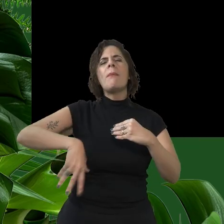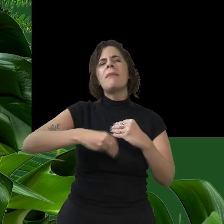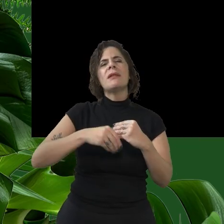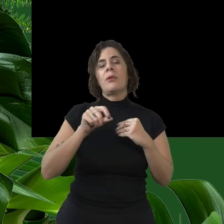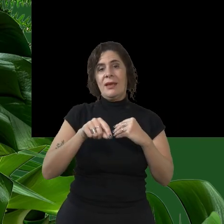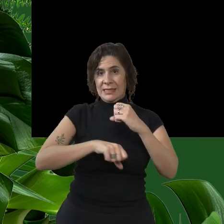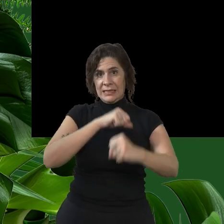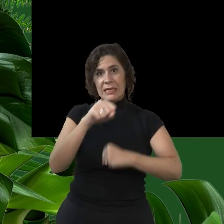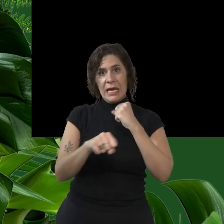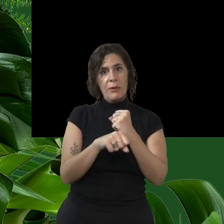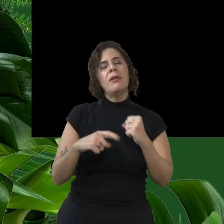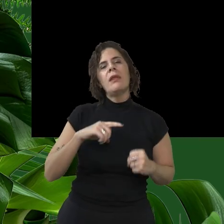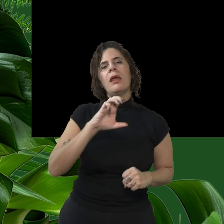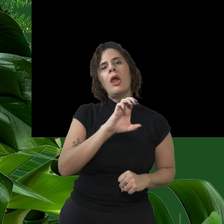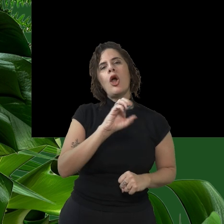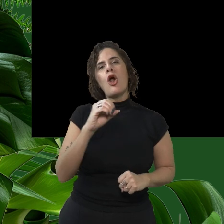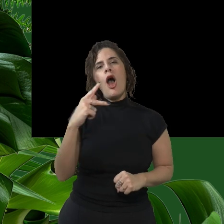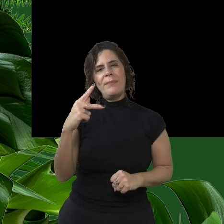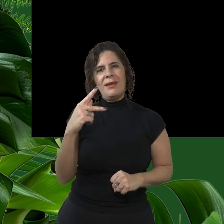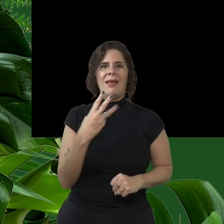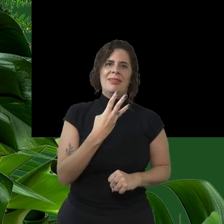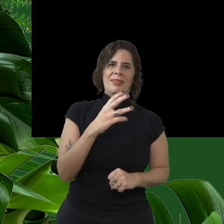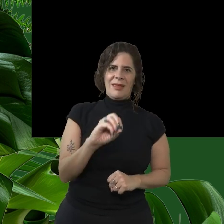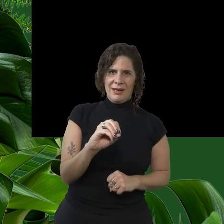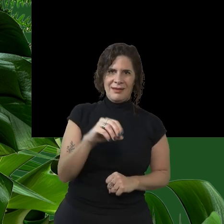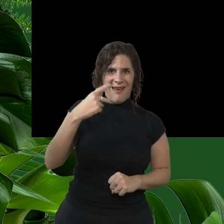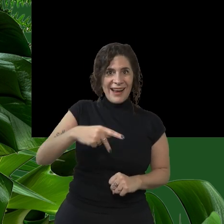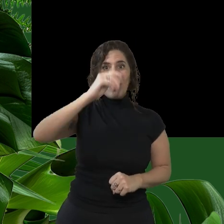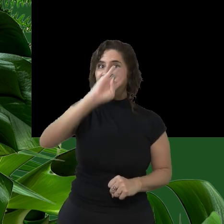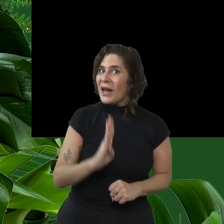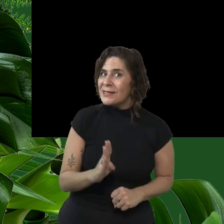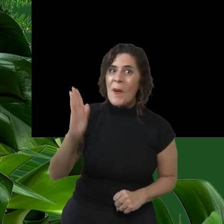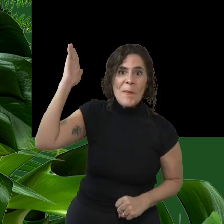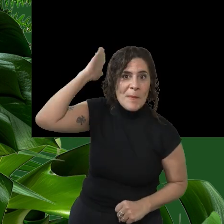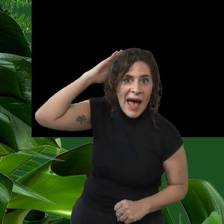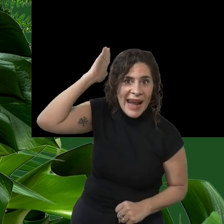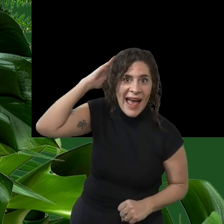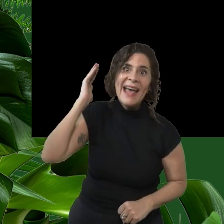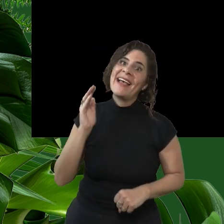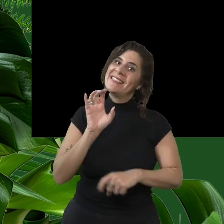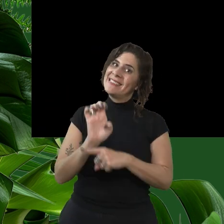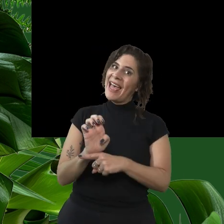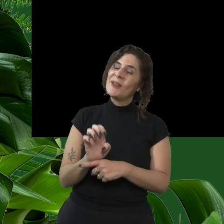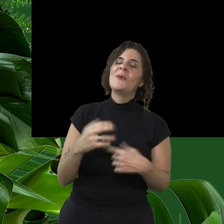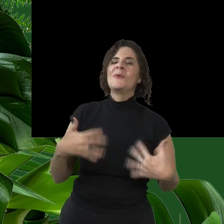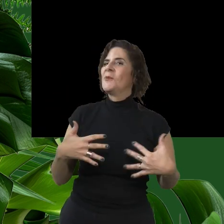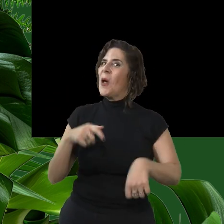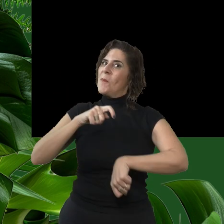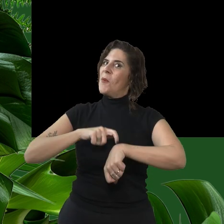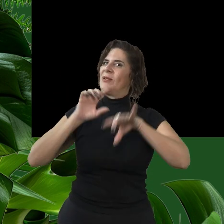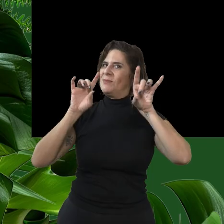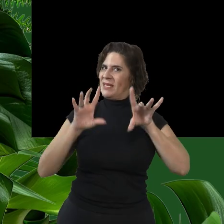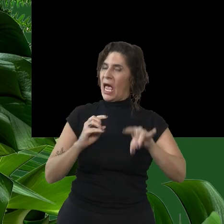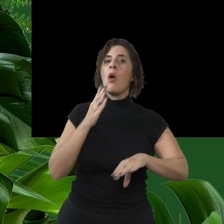esse é um ano de COP30, né, então é um ano de COP30 no Brasil, no Pará, um momento único. Eu estarei na COP30 com um painel